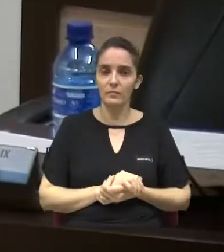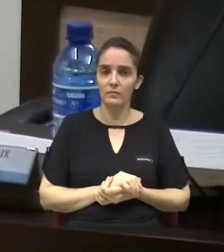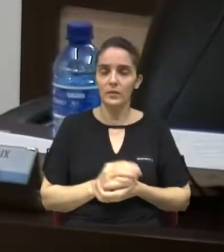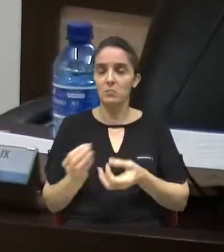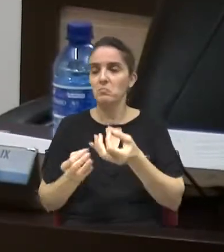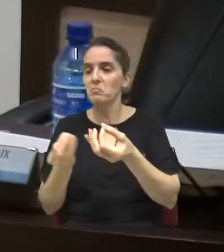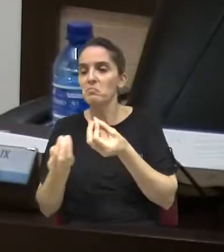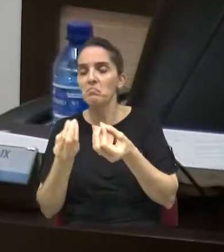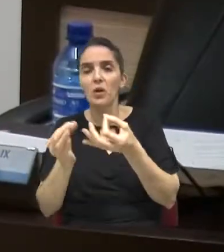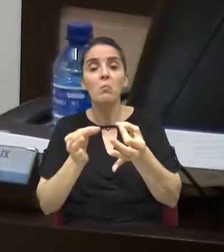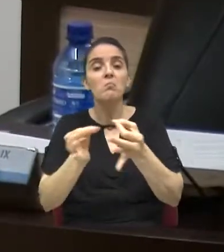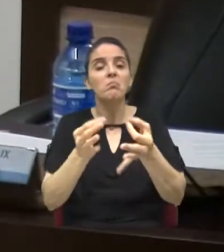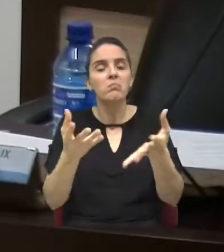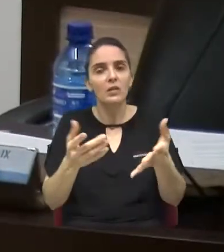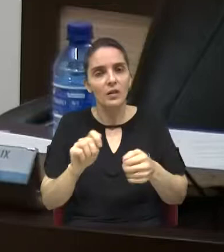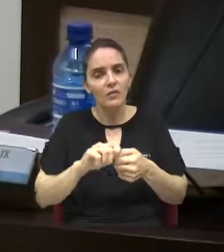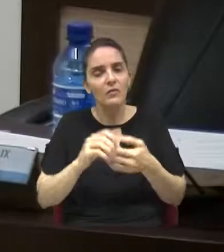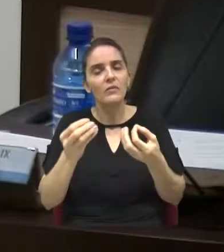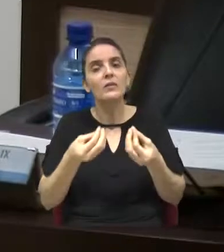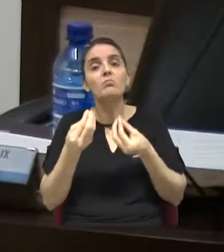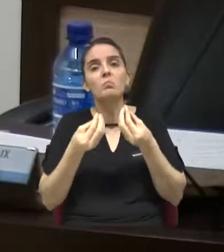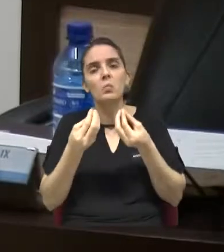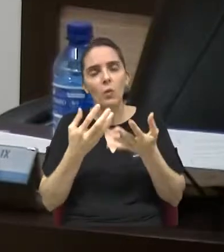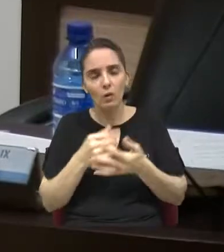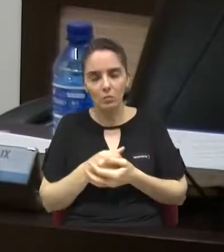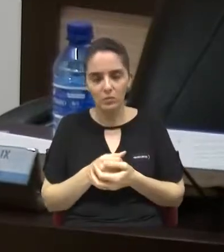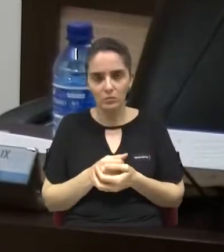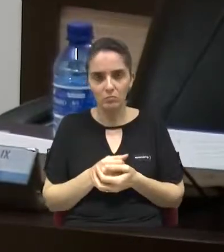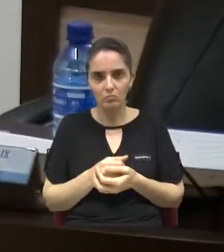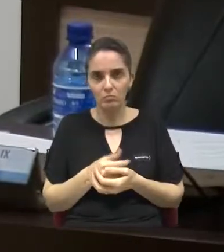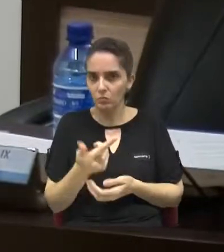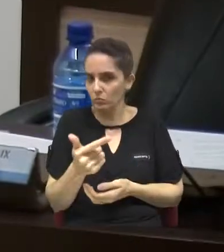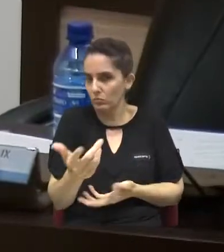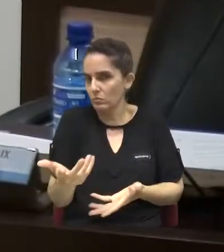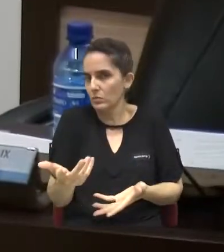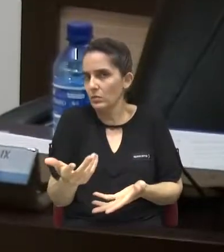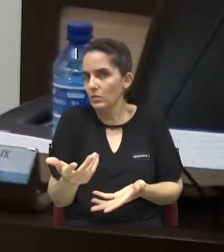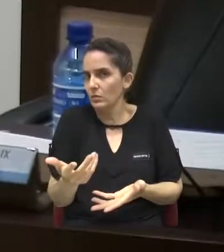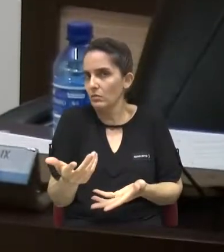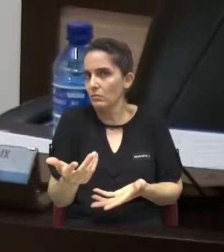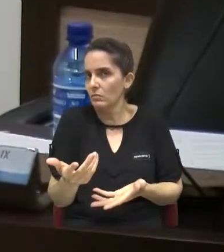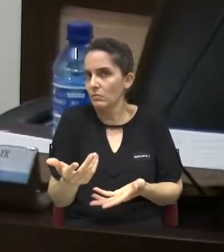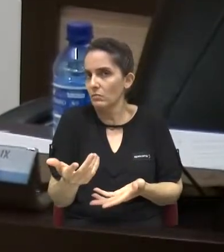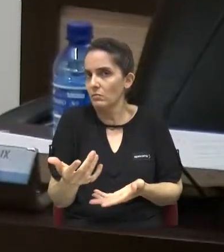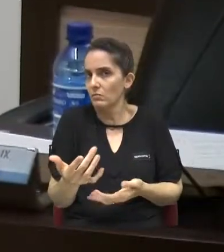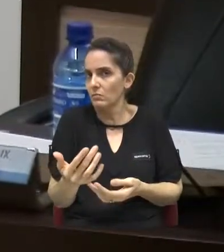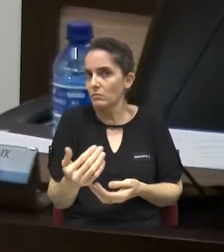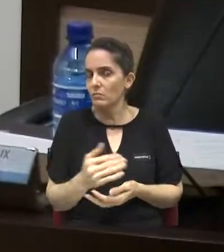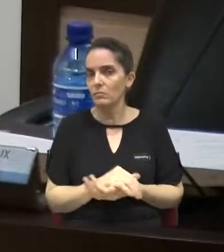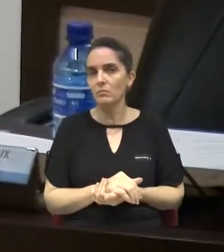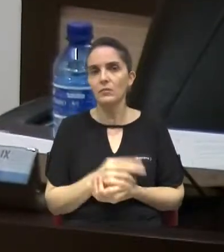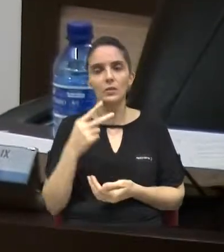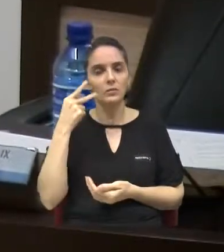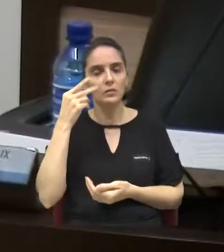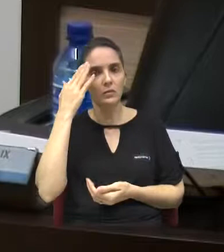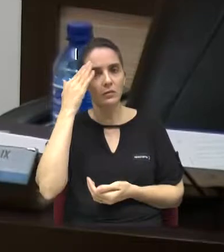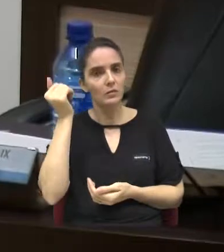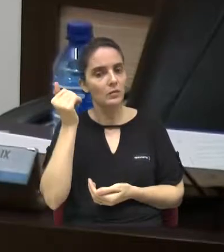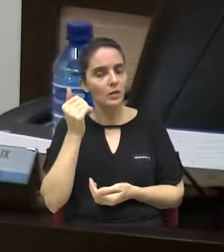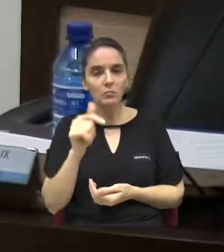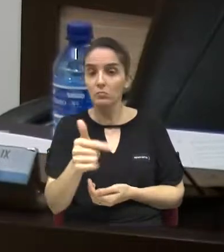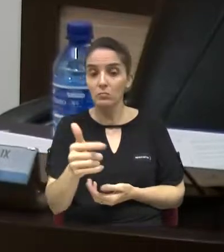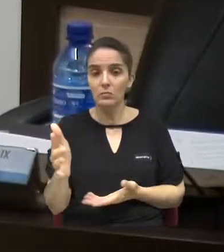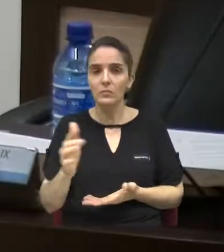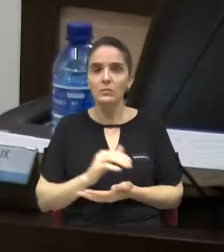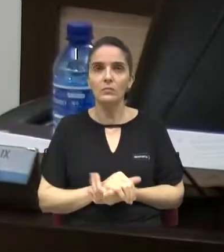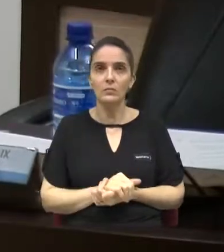e dos procedimentos irregulares, porque não tem. Não tem. Sabemos que não tem. Então,